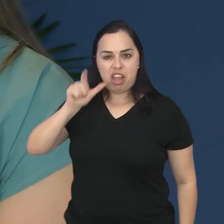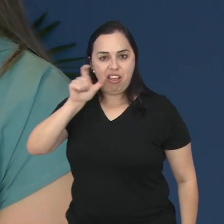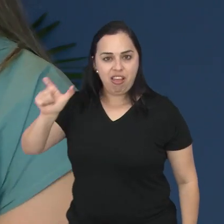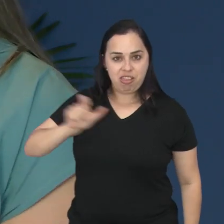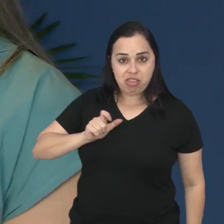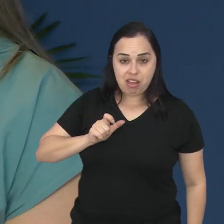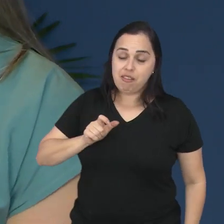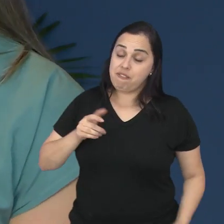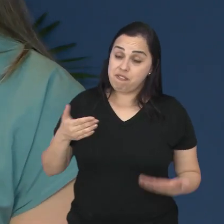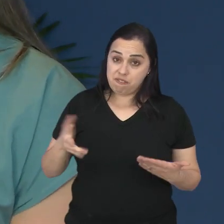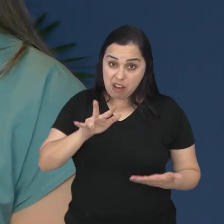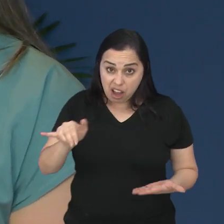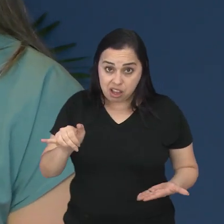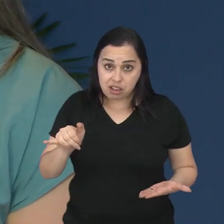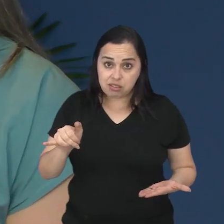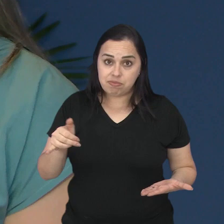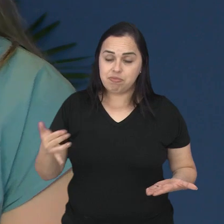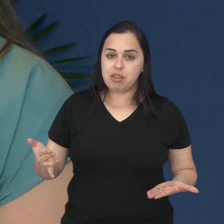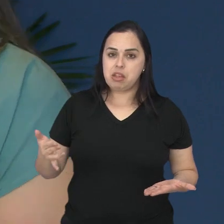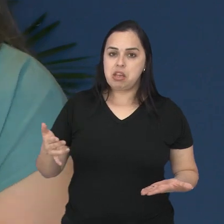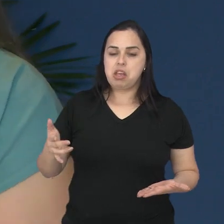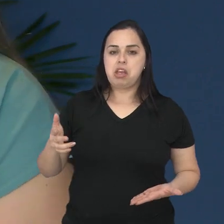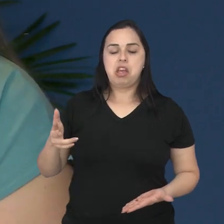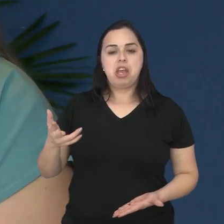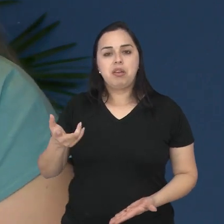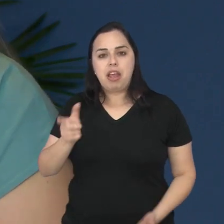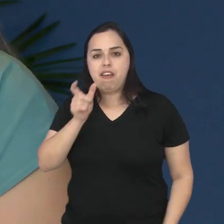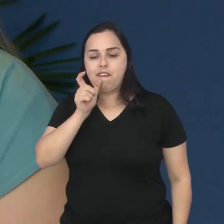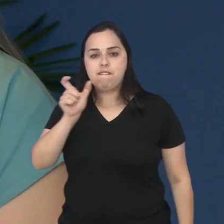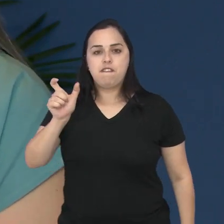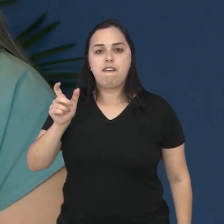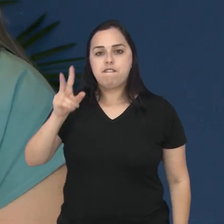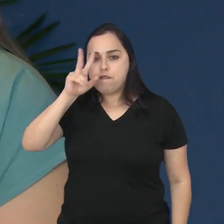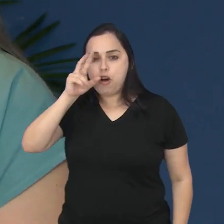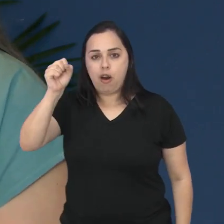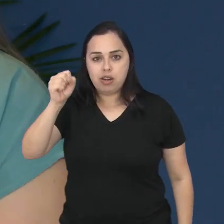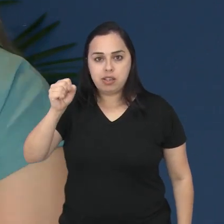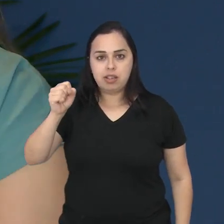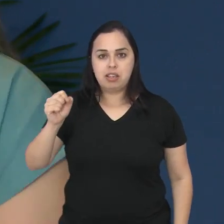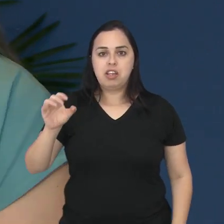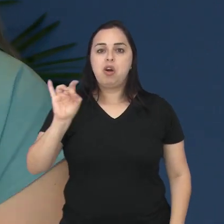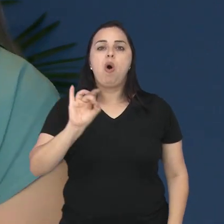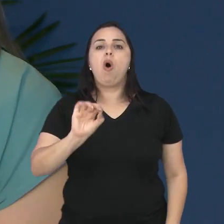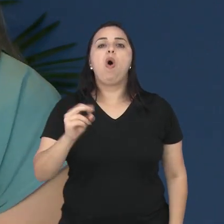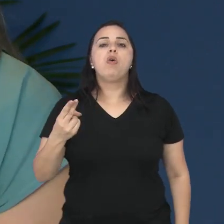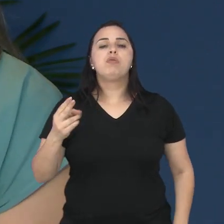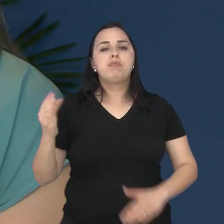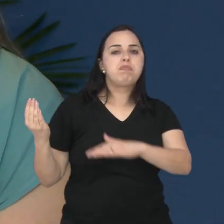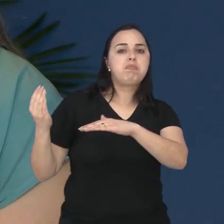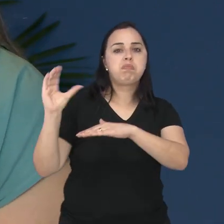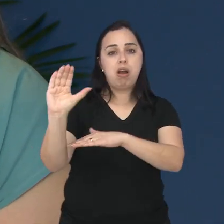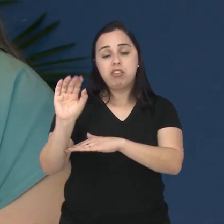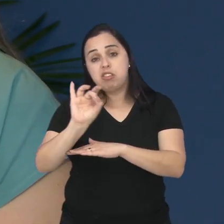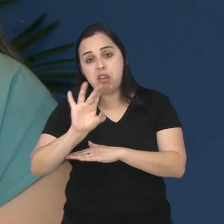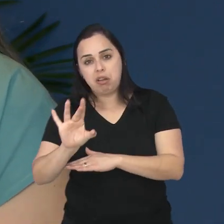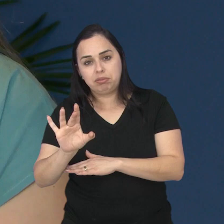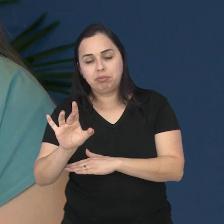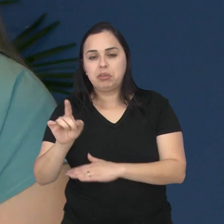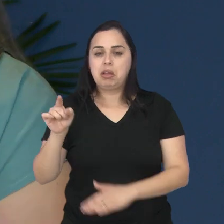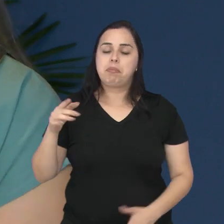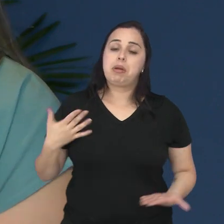pessoalmente eu dou conta de dizer isso para outra pessoa eu sustento as minhas palavras quando eu tô fora desse contexto